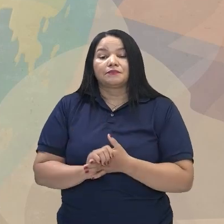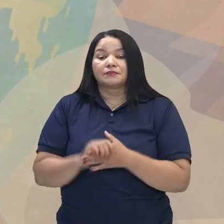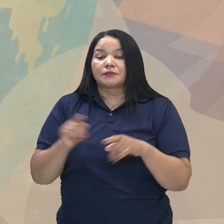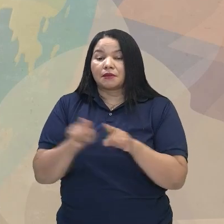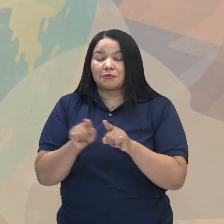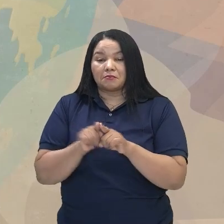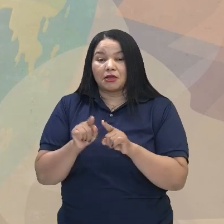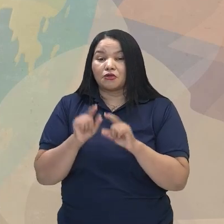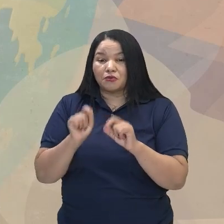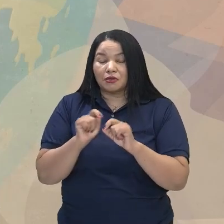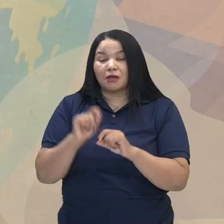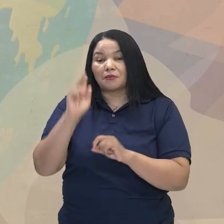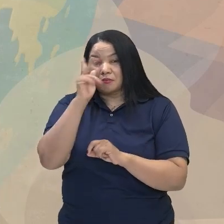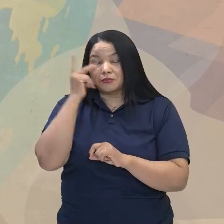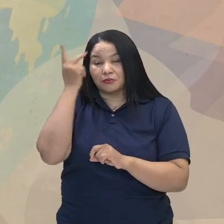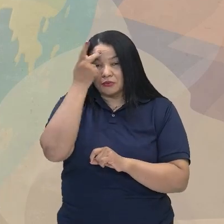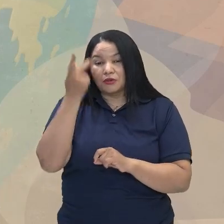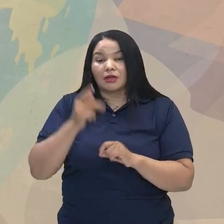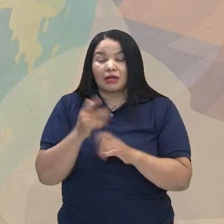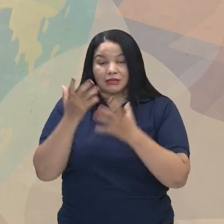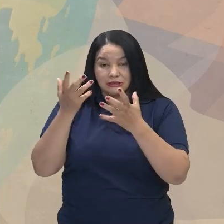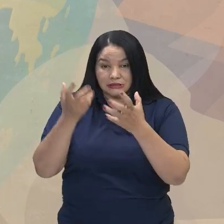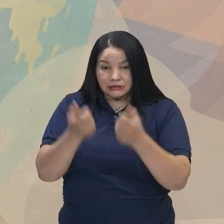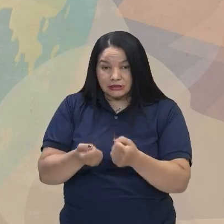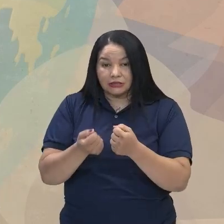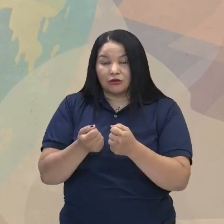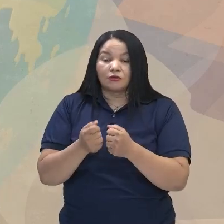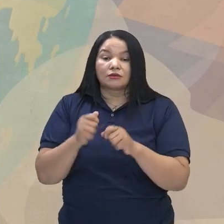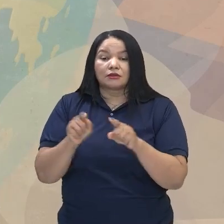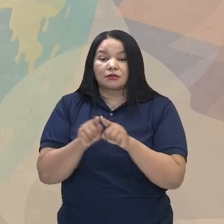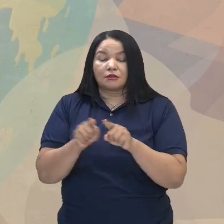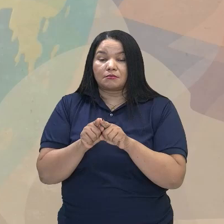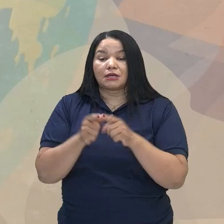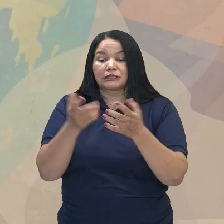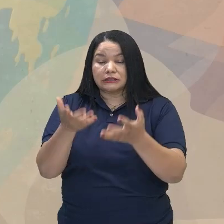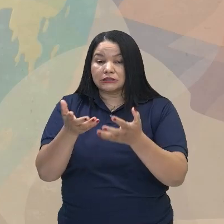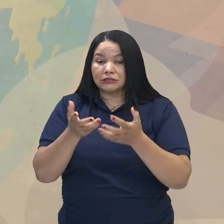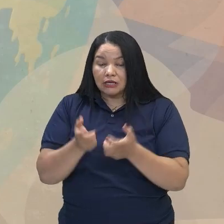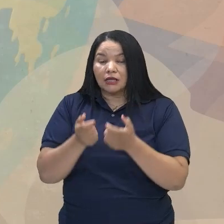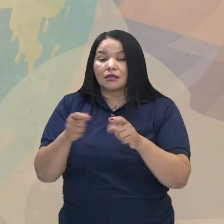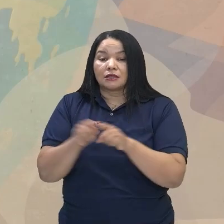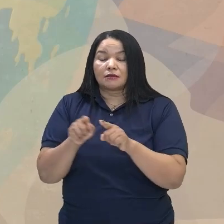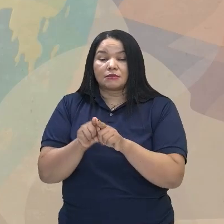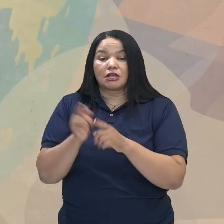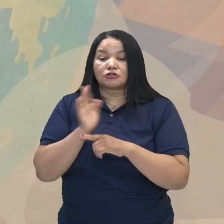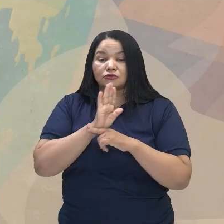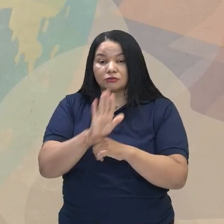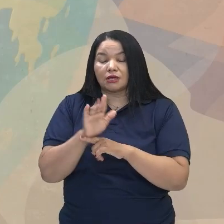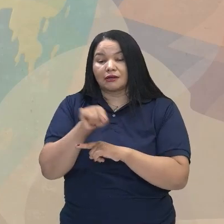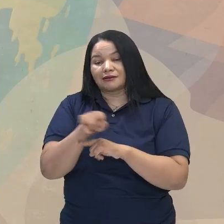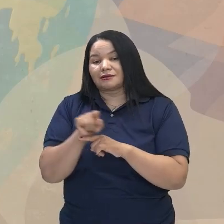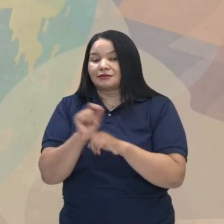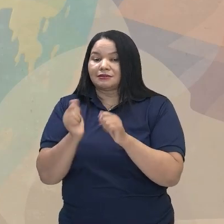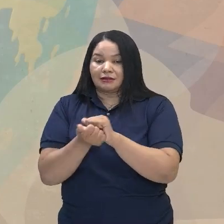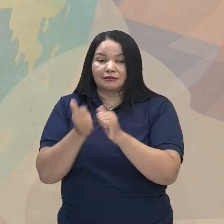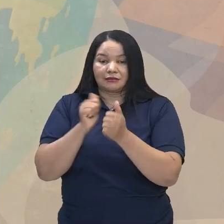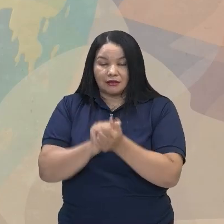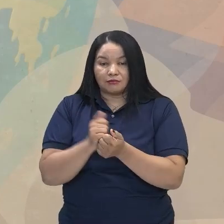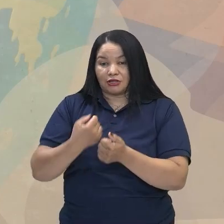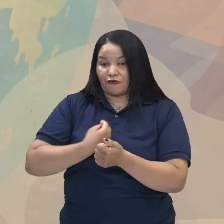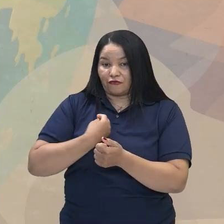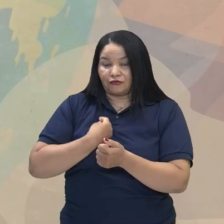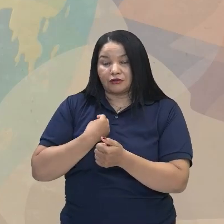adotar essa atitude de acolhimento, ajudar essa pessoa a se adaptar à nova realidade em que está vivendo, à